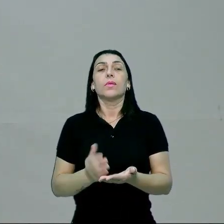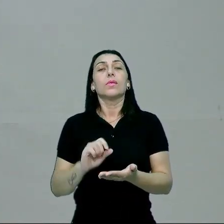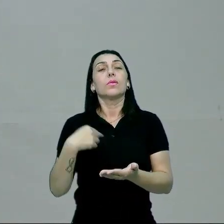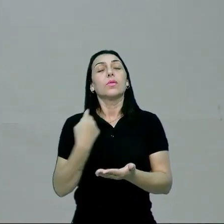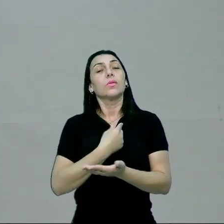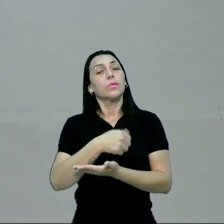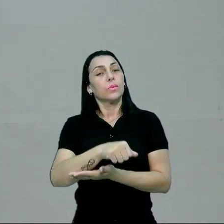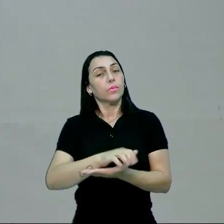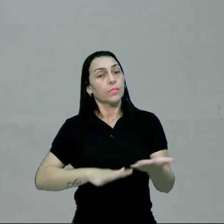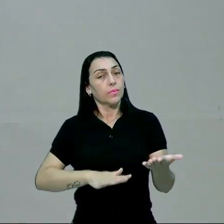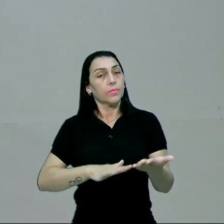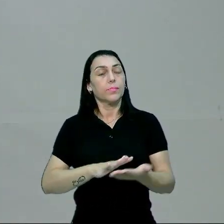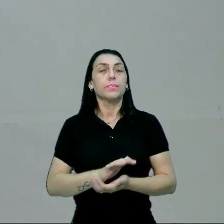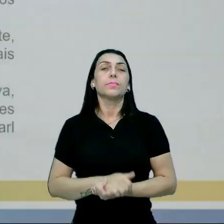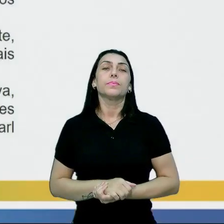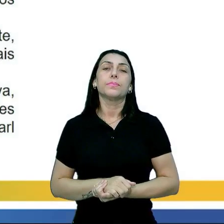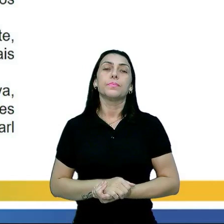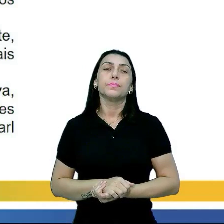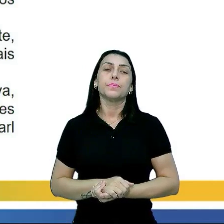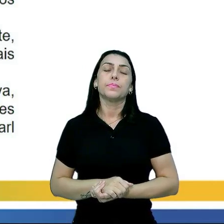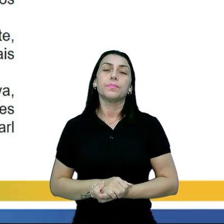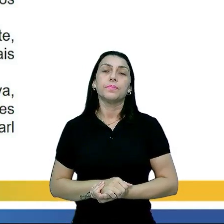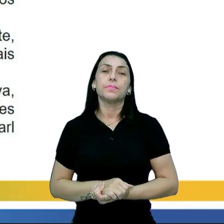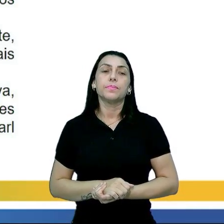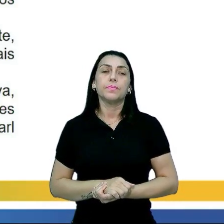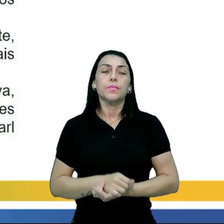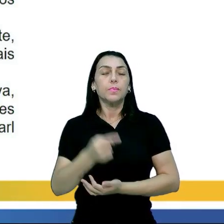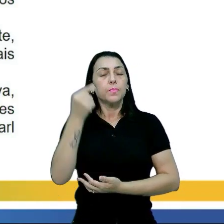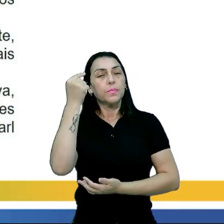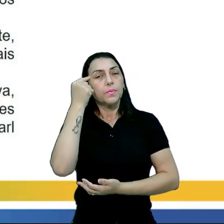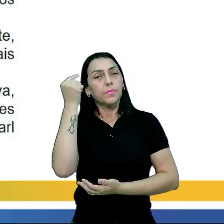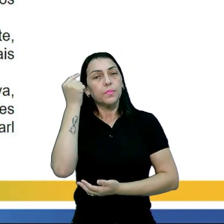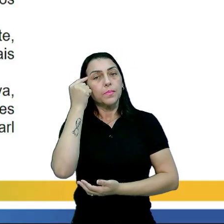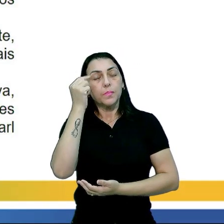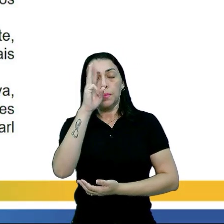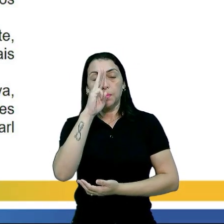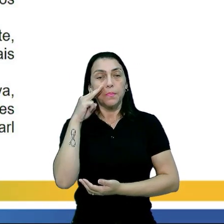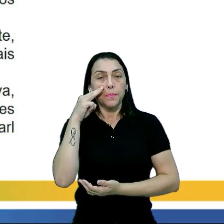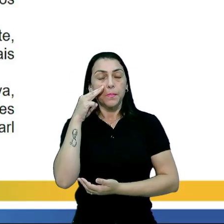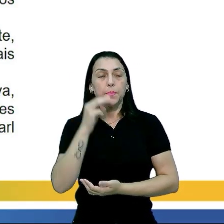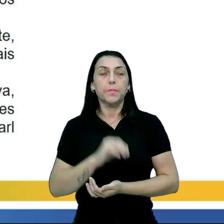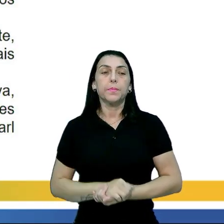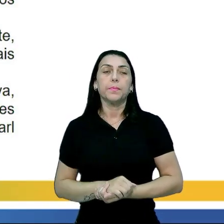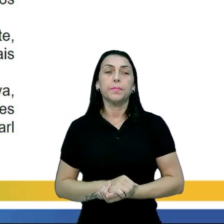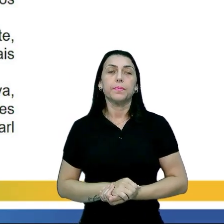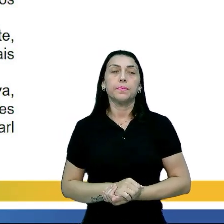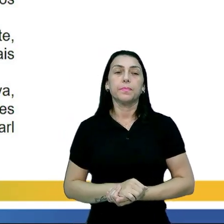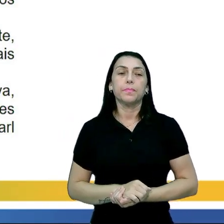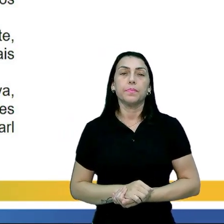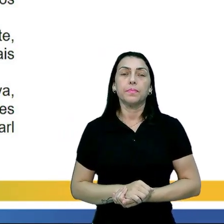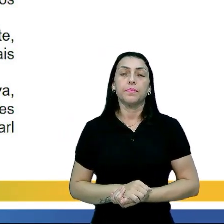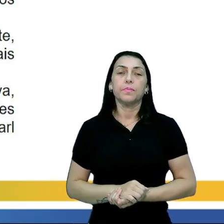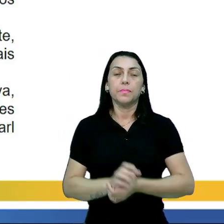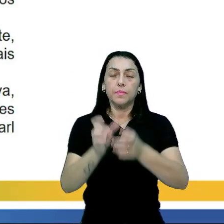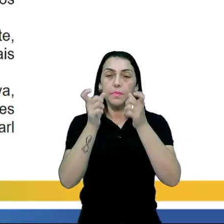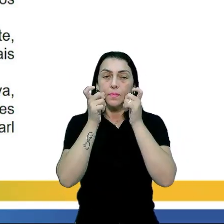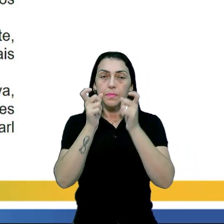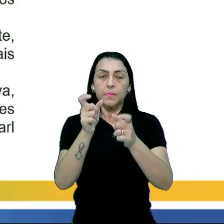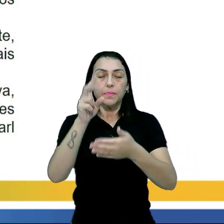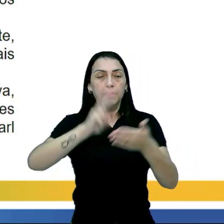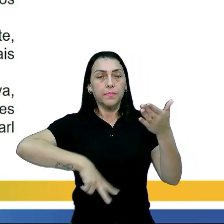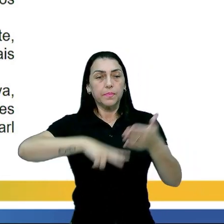nosso exercitando, contemplando o pensamento de Karl Marx. Então vamos lá? Bastante atenção